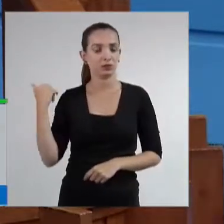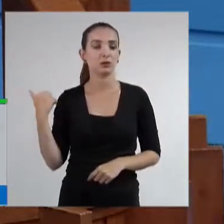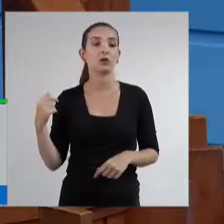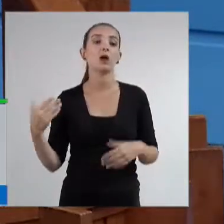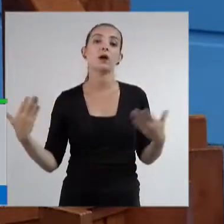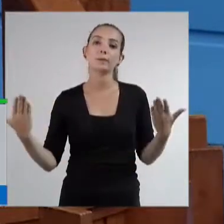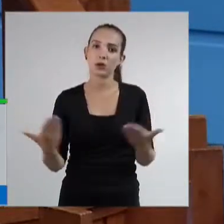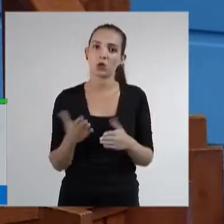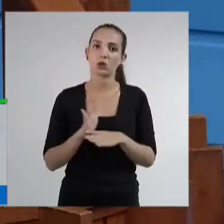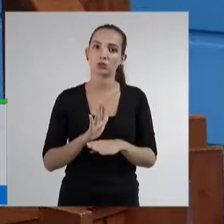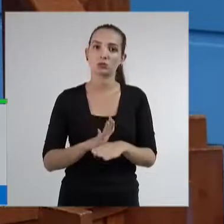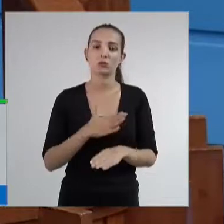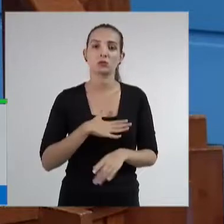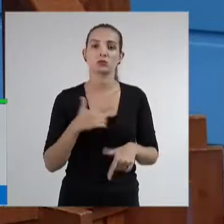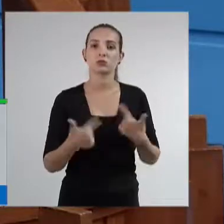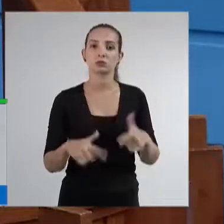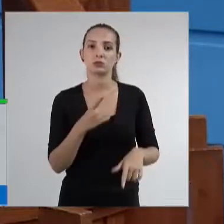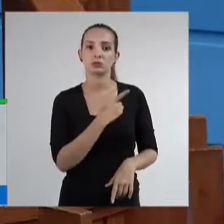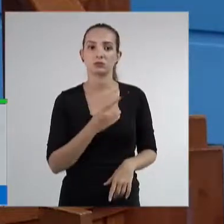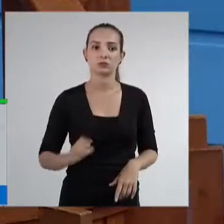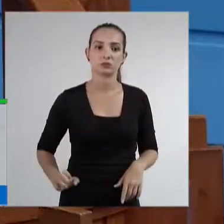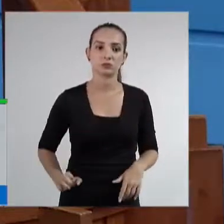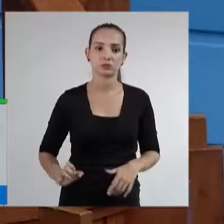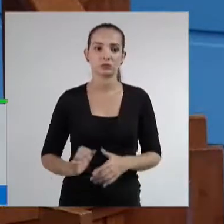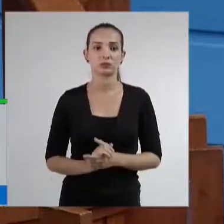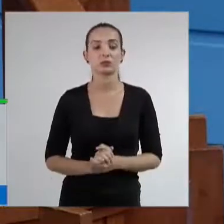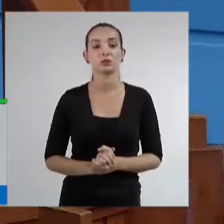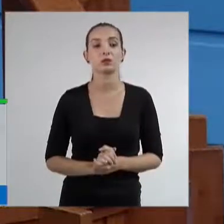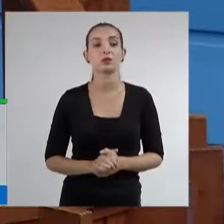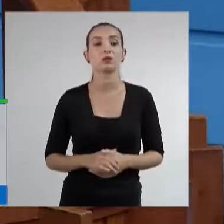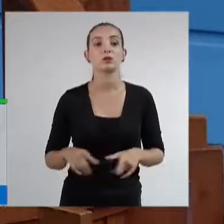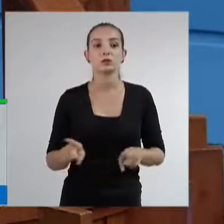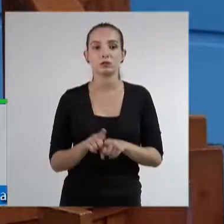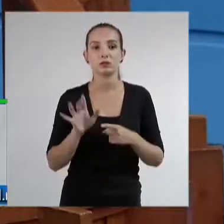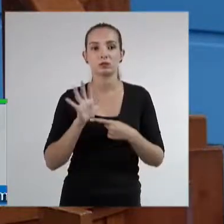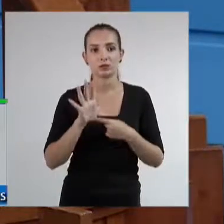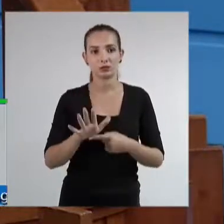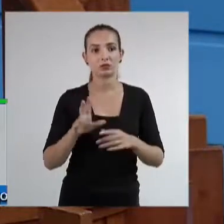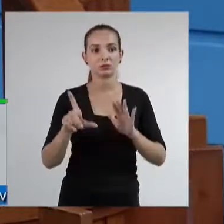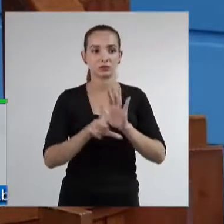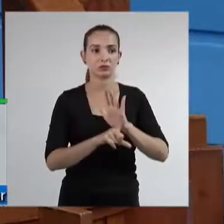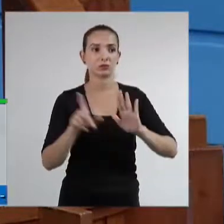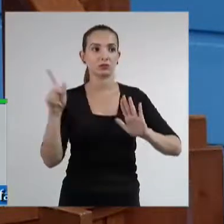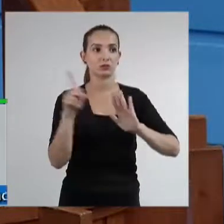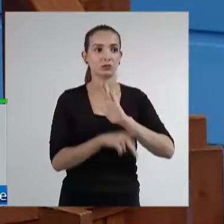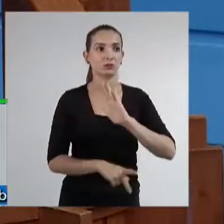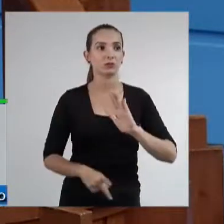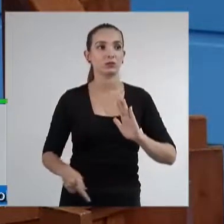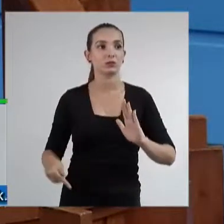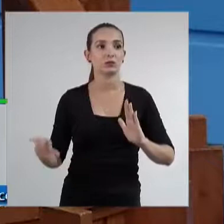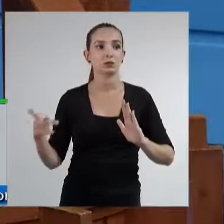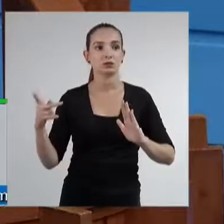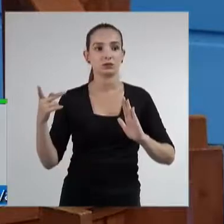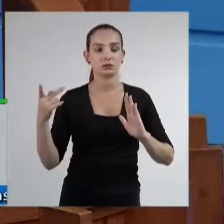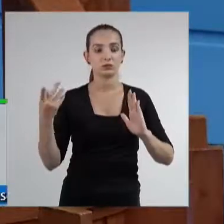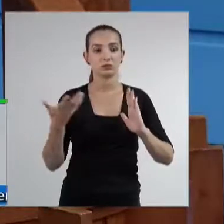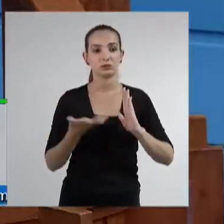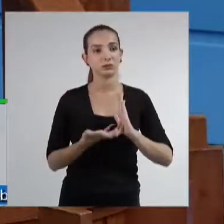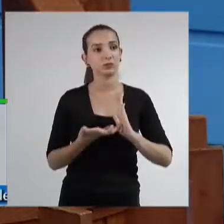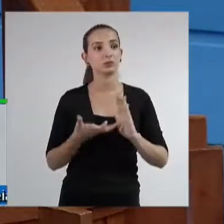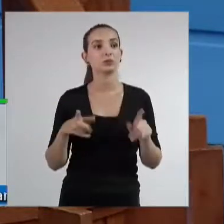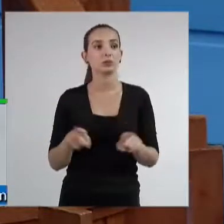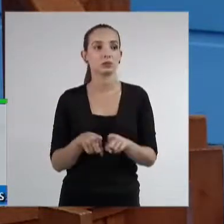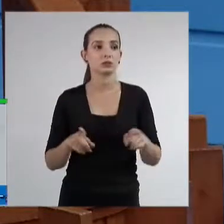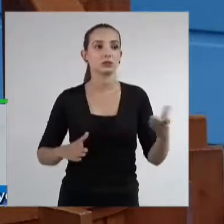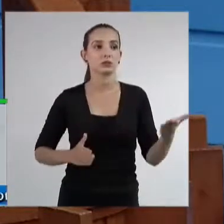deputado estadual. Apresentei também um projeto na Câmara Federal, que também foi aprovado,